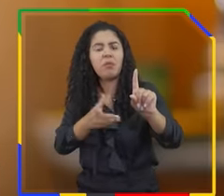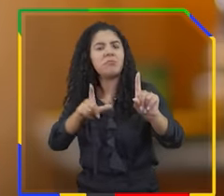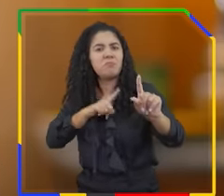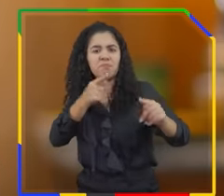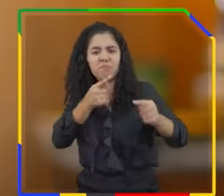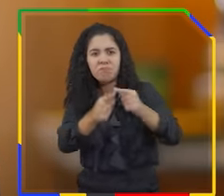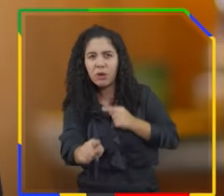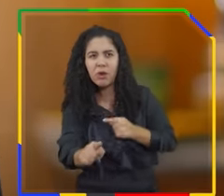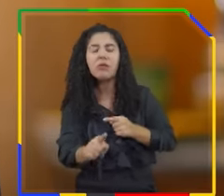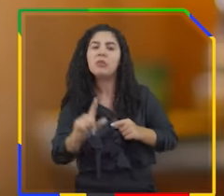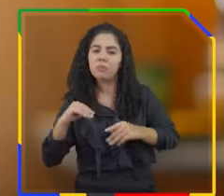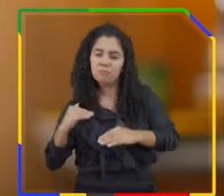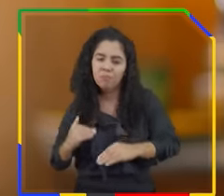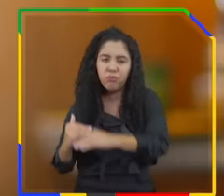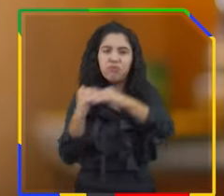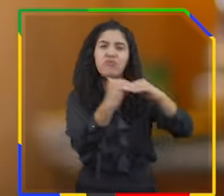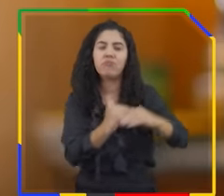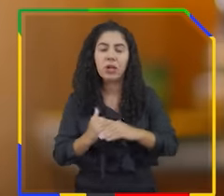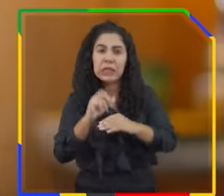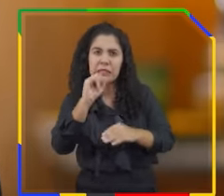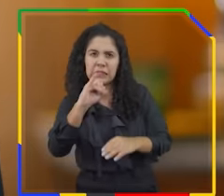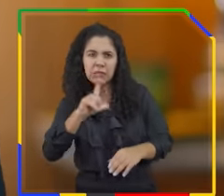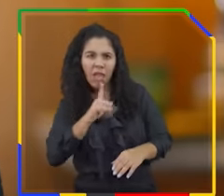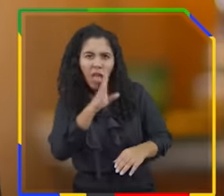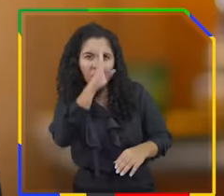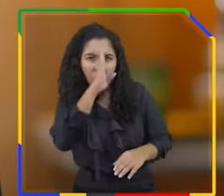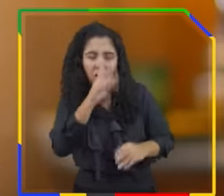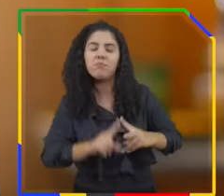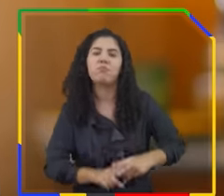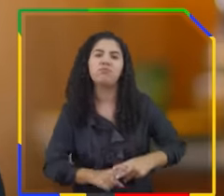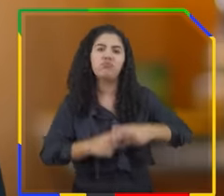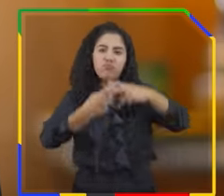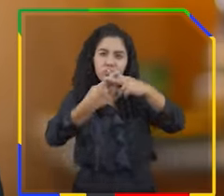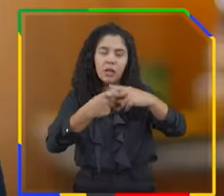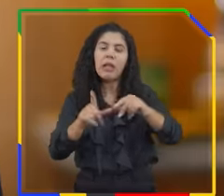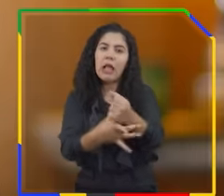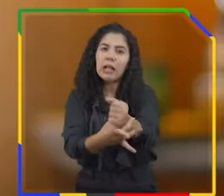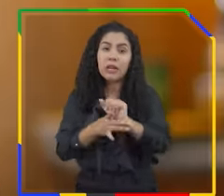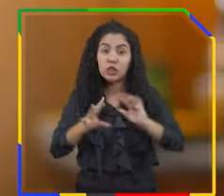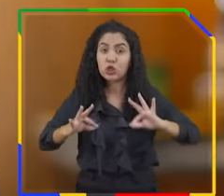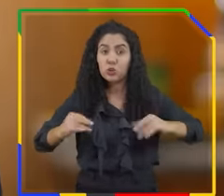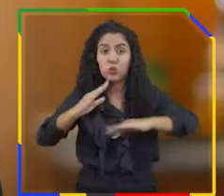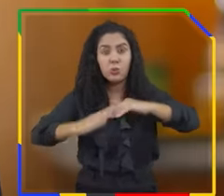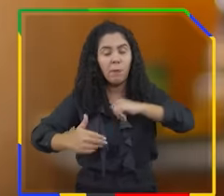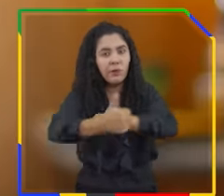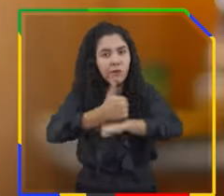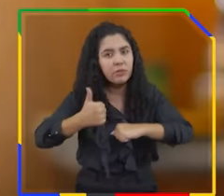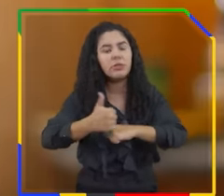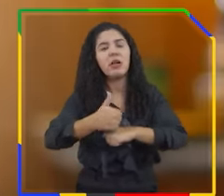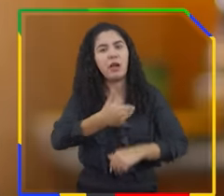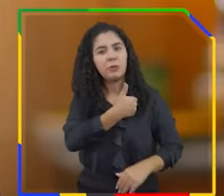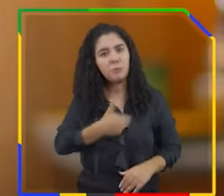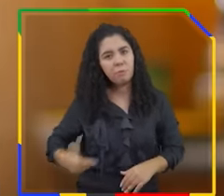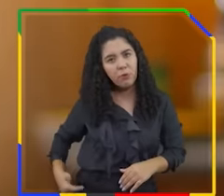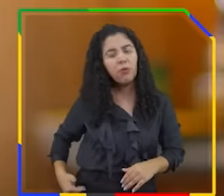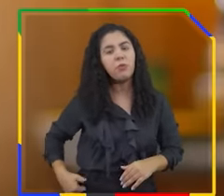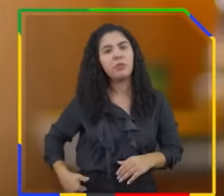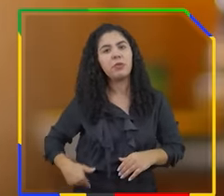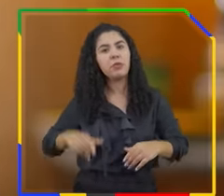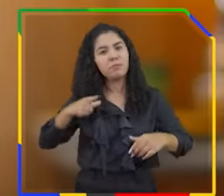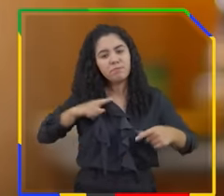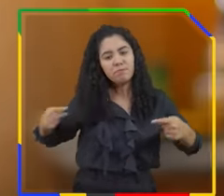da igualdade. Vamos corrigir excessos e garantir que todos os agentes públicos estejam sujeitos ao